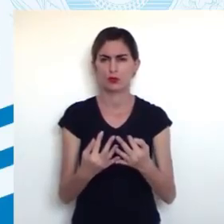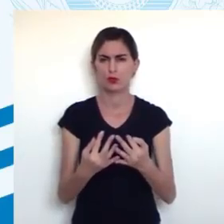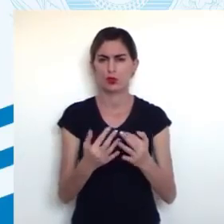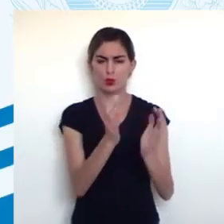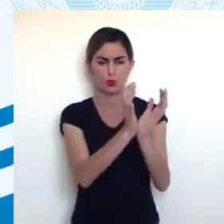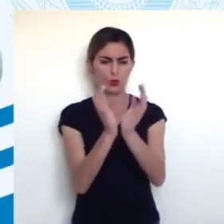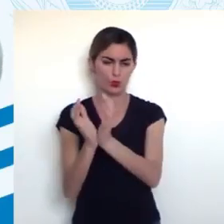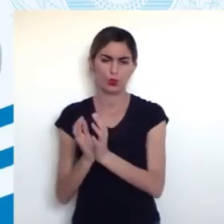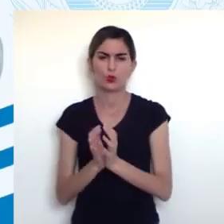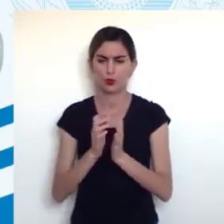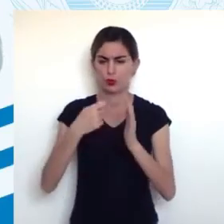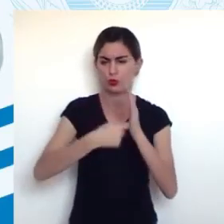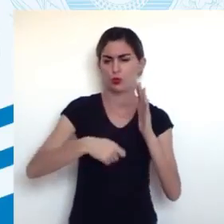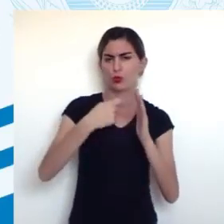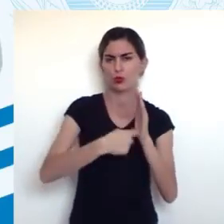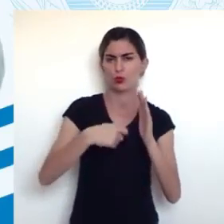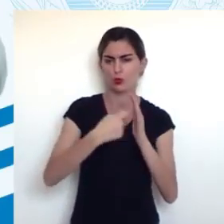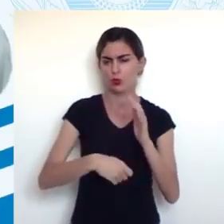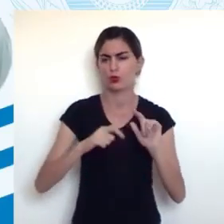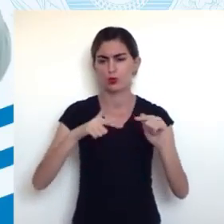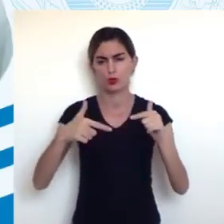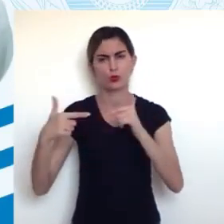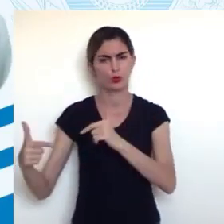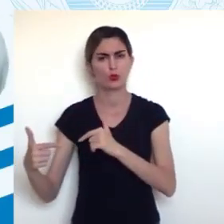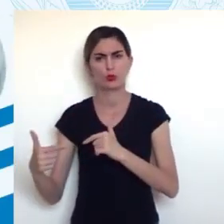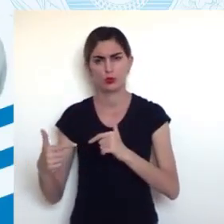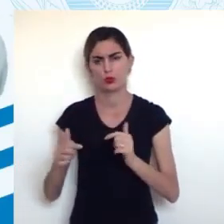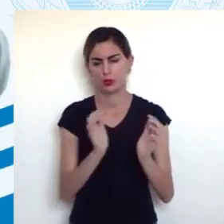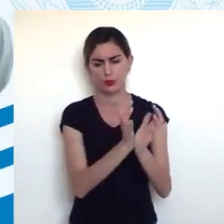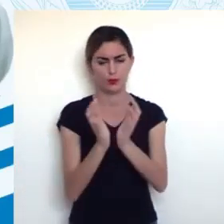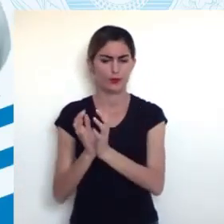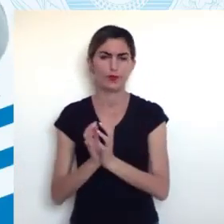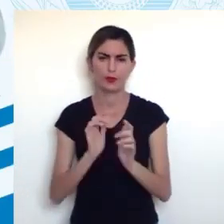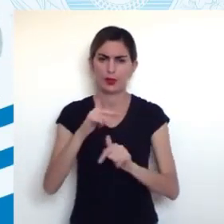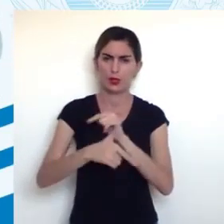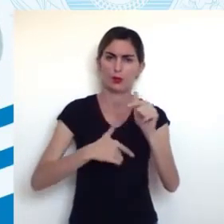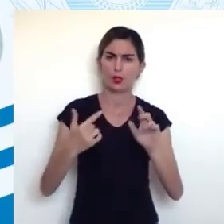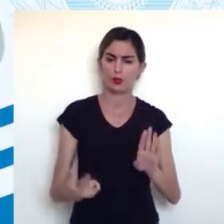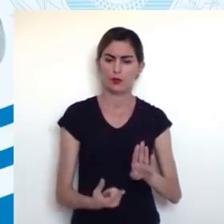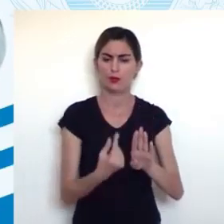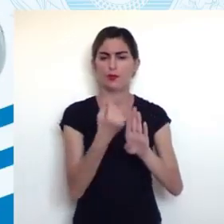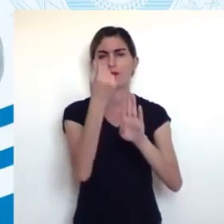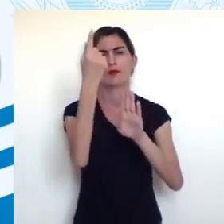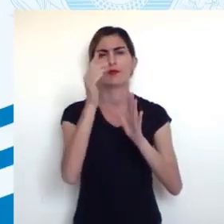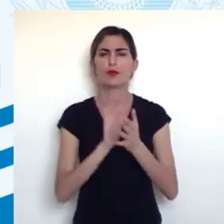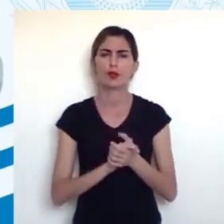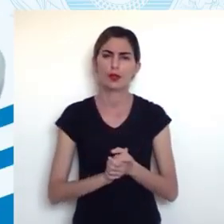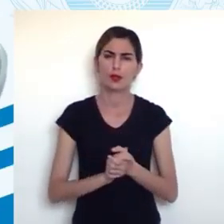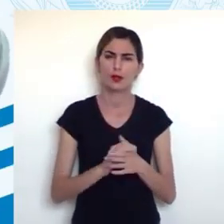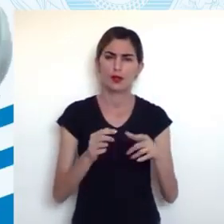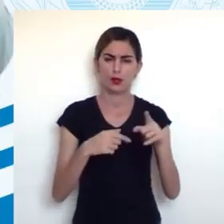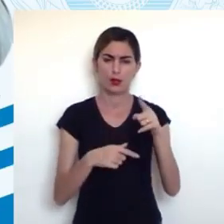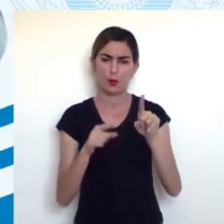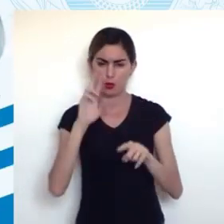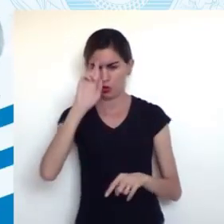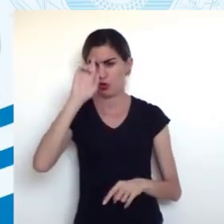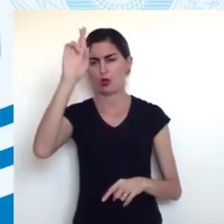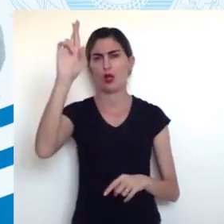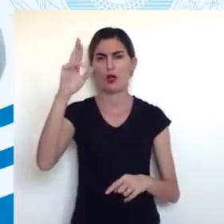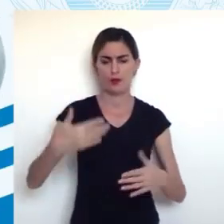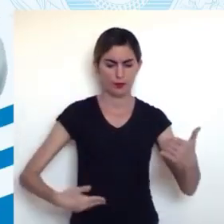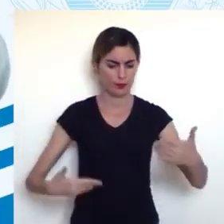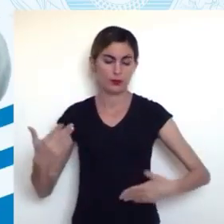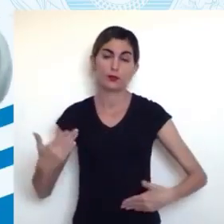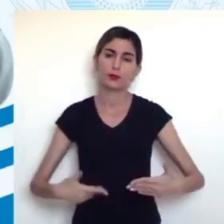luta de classe. A luta que envolvia trabalhadores e burgueses, ou seja, patrões